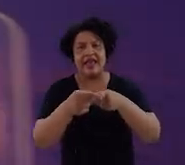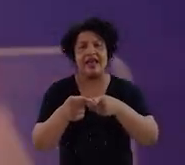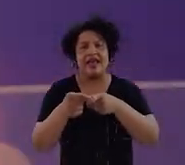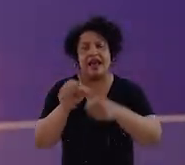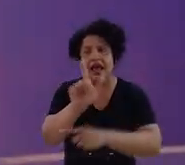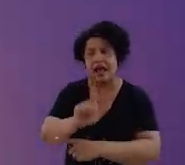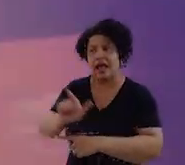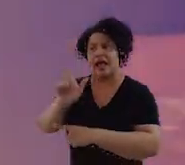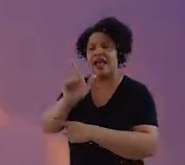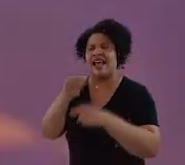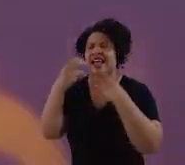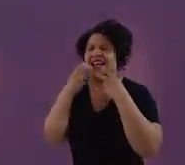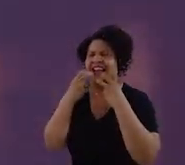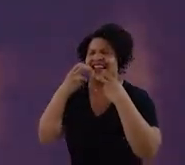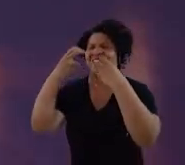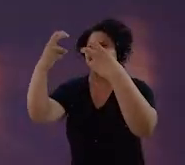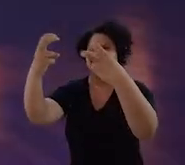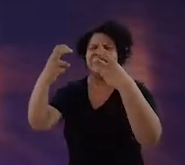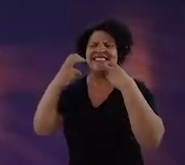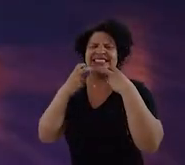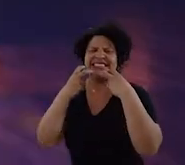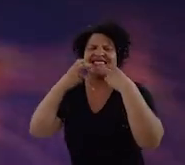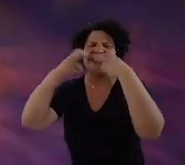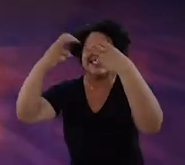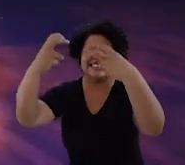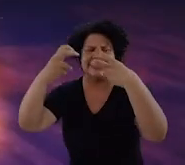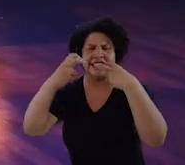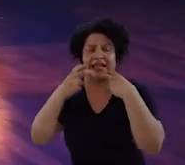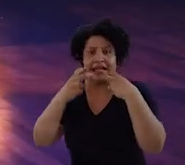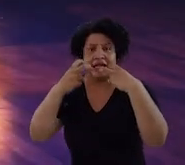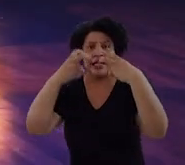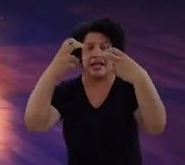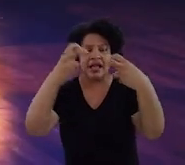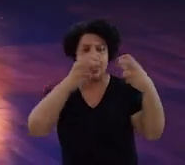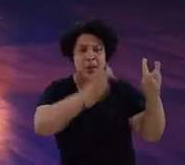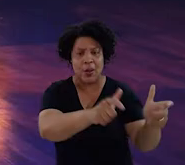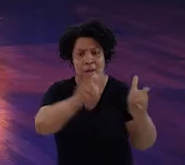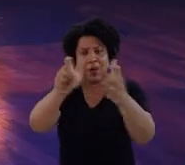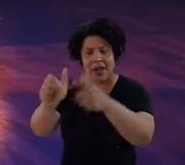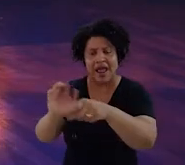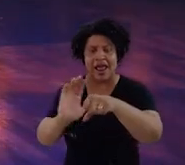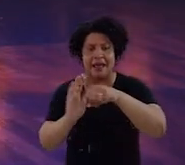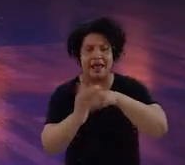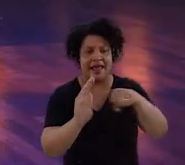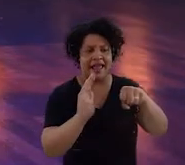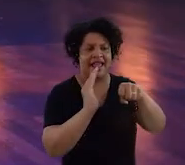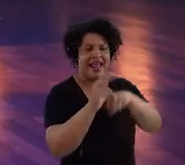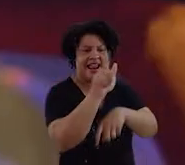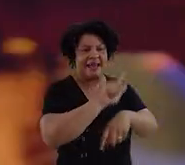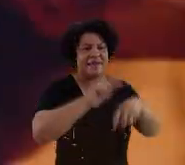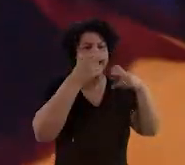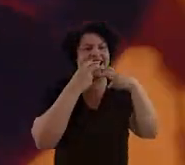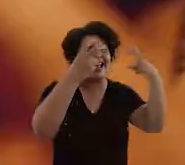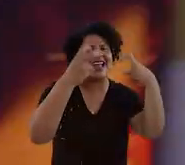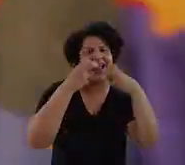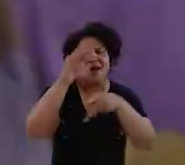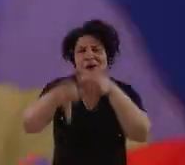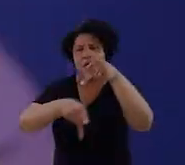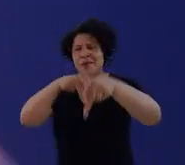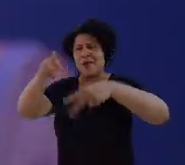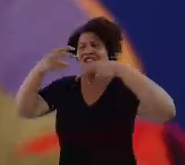Cês fingem que é cego nessa porra de jogo. Liberdade grita socorro. Olha o morro grita